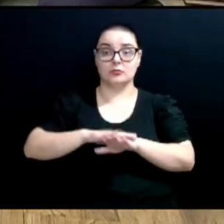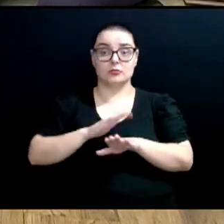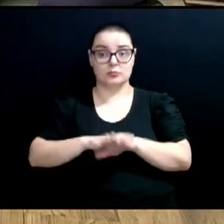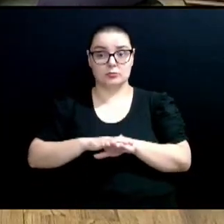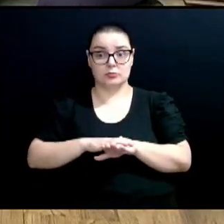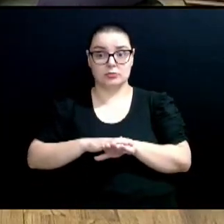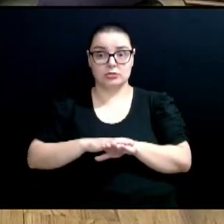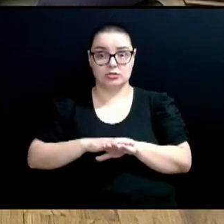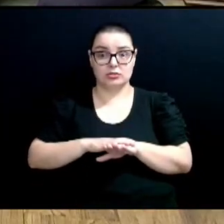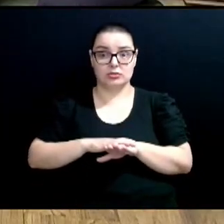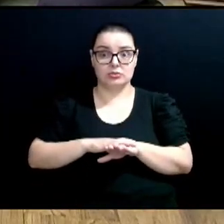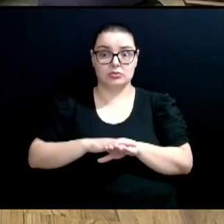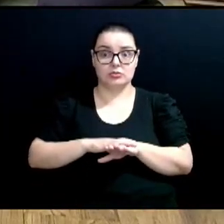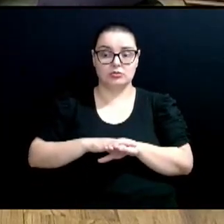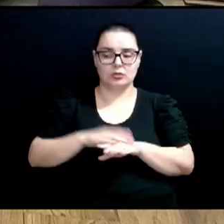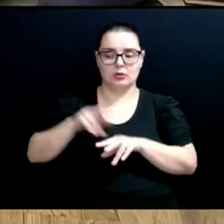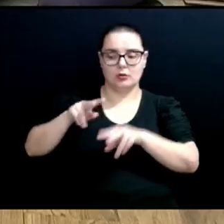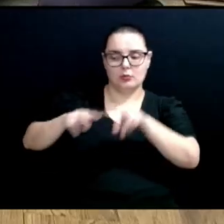uma visão